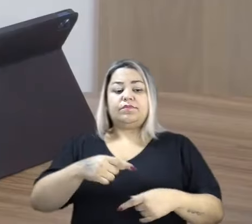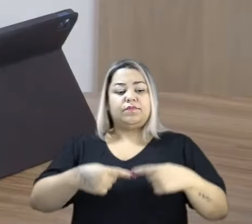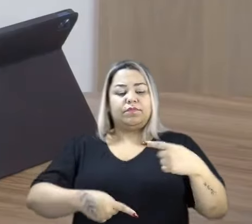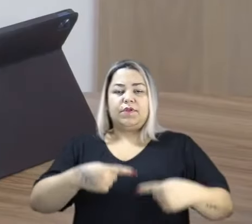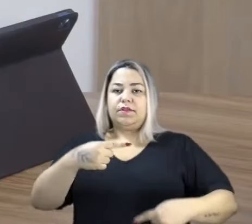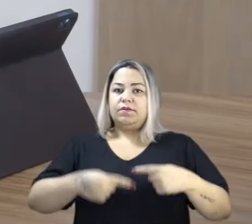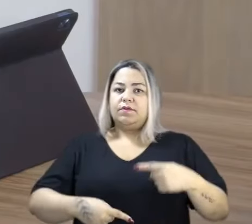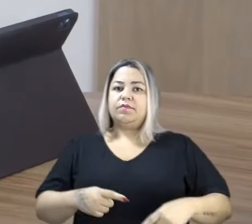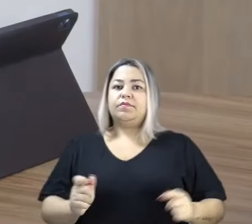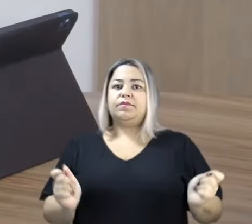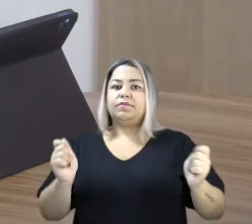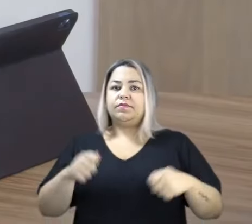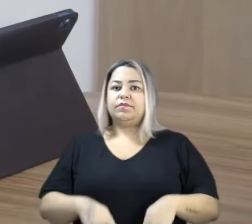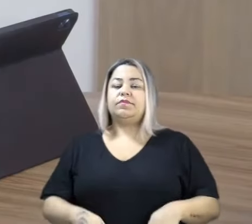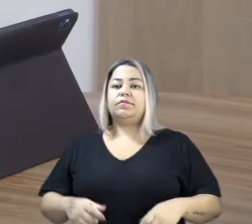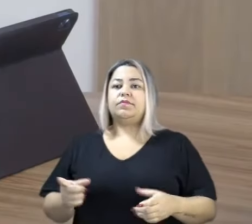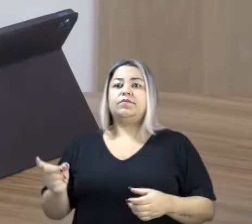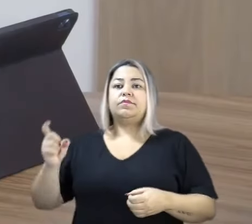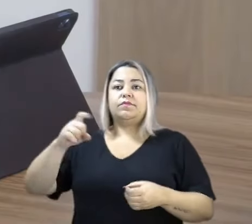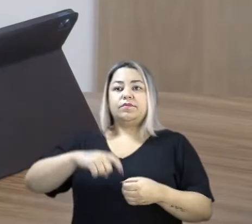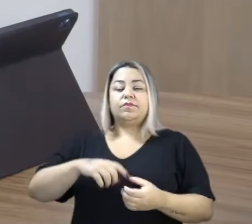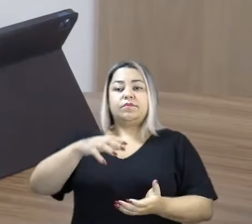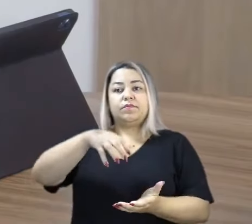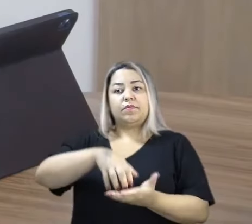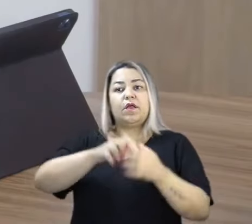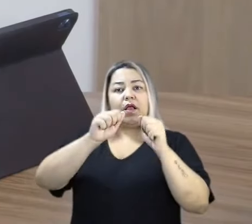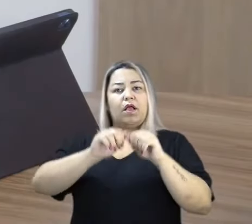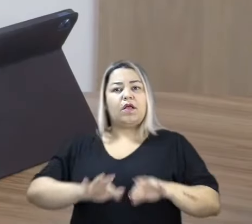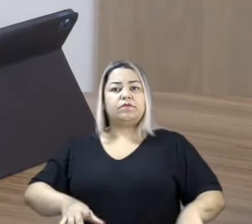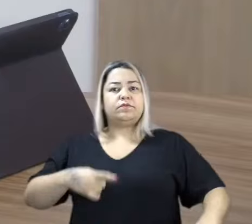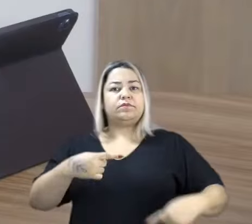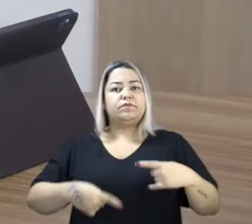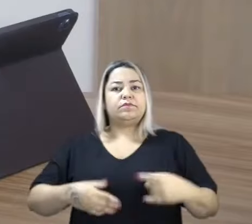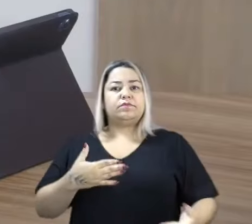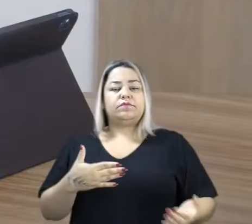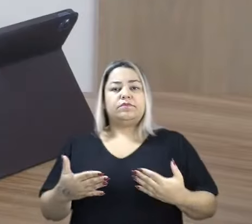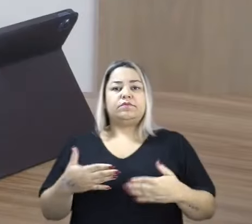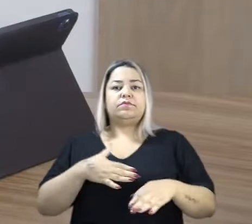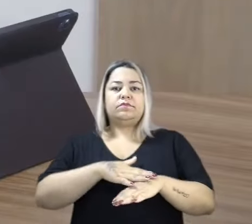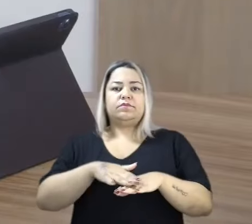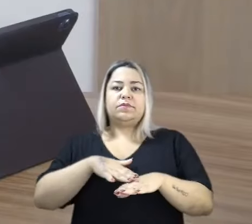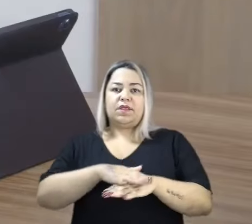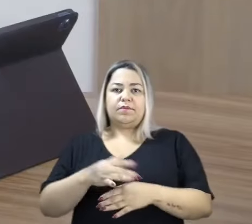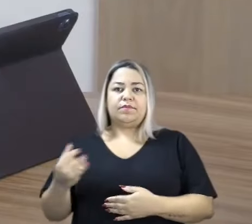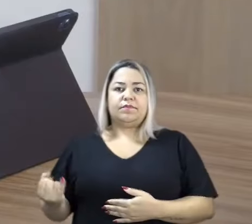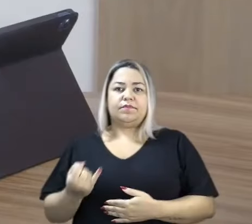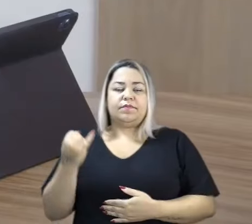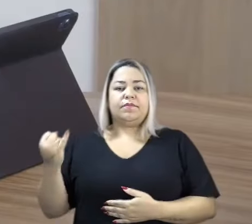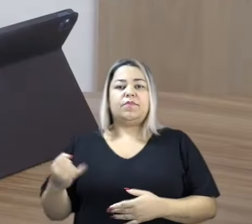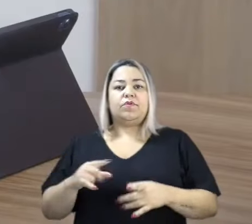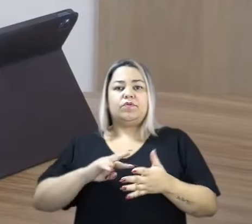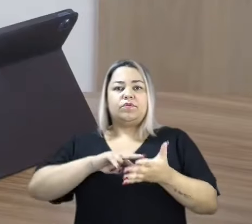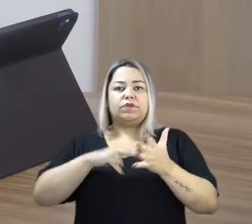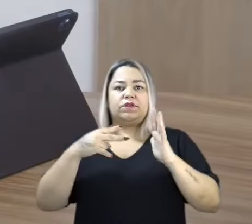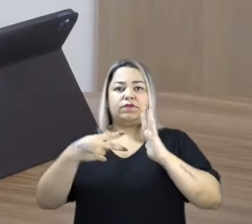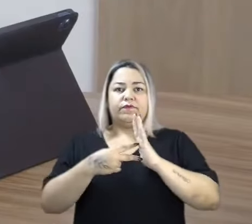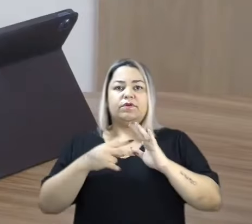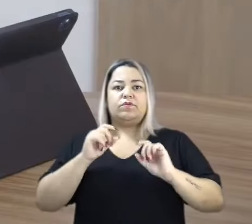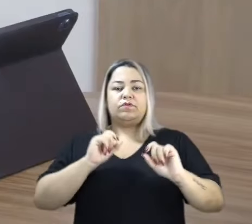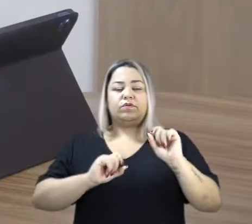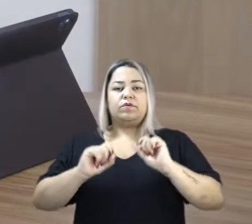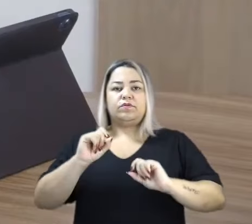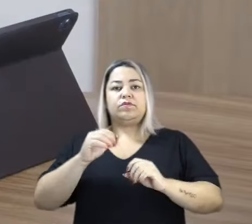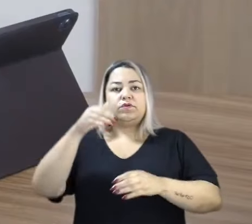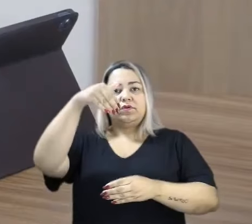muito. A gente precisa voltar para os nossos territórios, né, para conversar com as pessoas, falar sobre a importância do que significa o